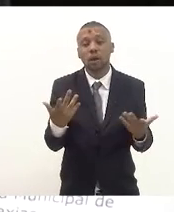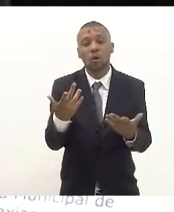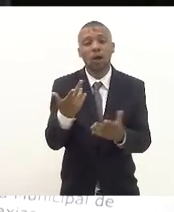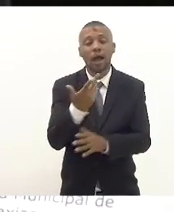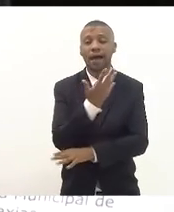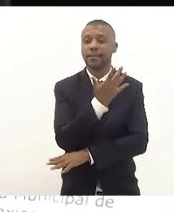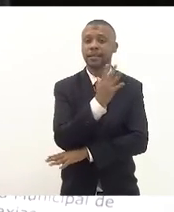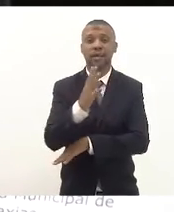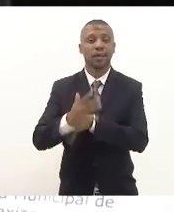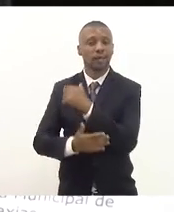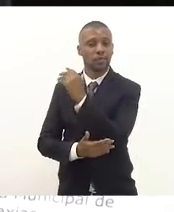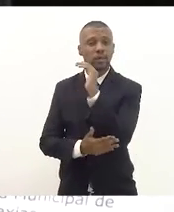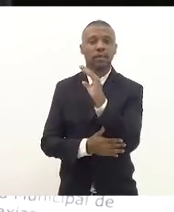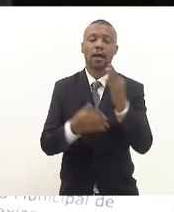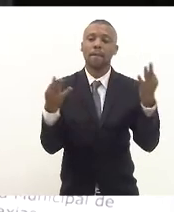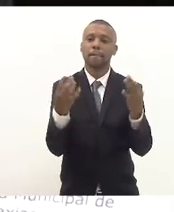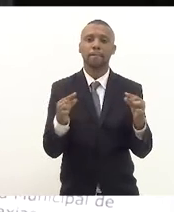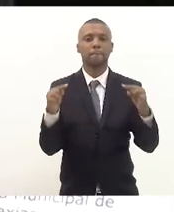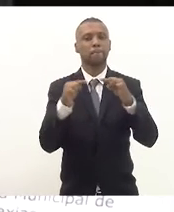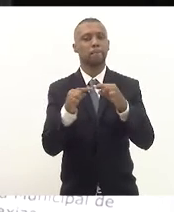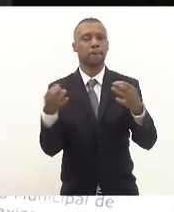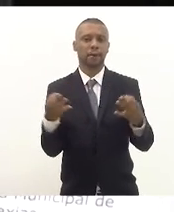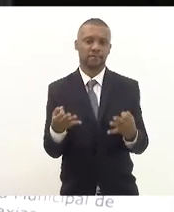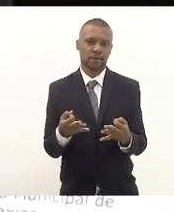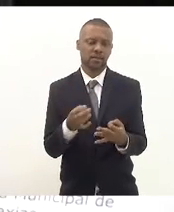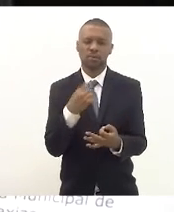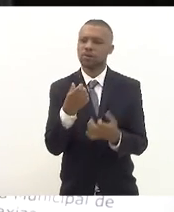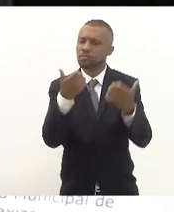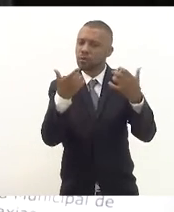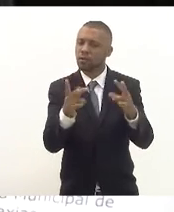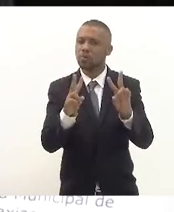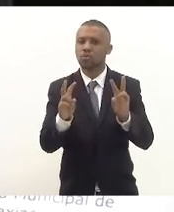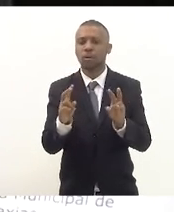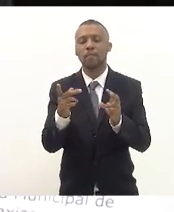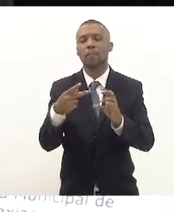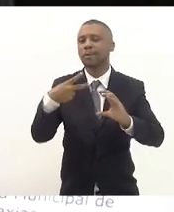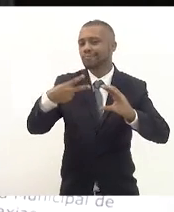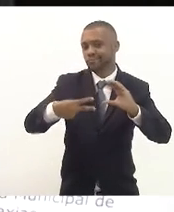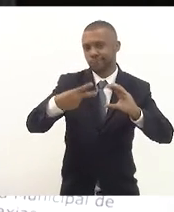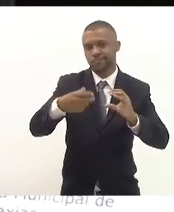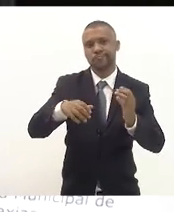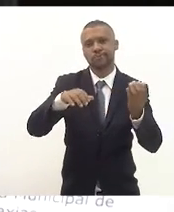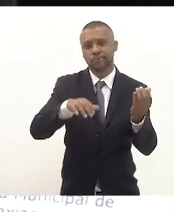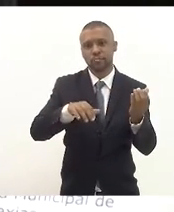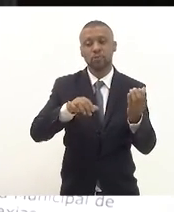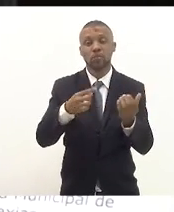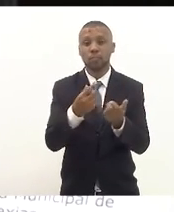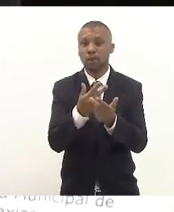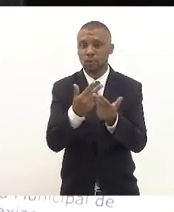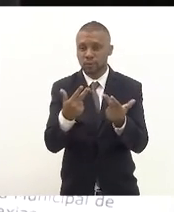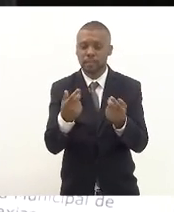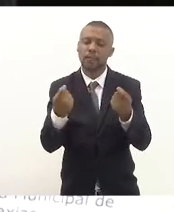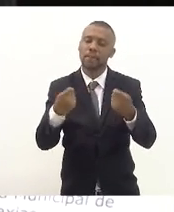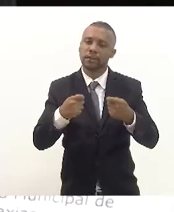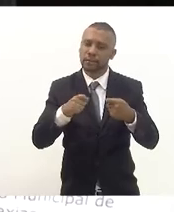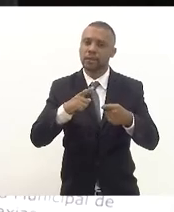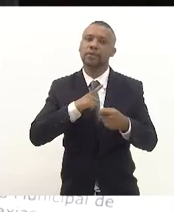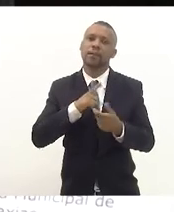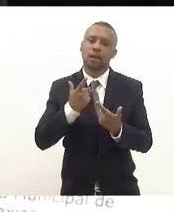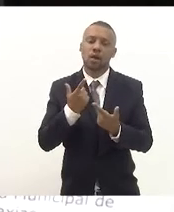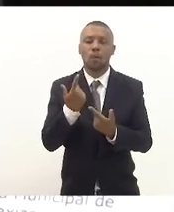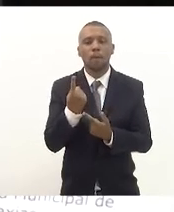perfeita e como as tratam Estamos tratando assim que a câmara de vereadores uma coisa que tem desistir uma